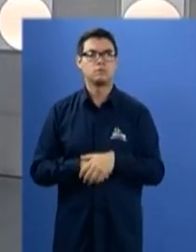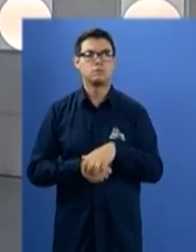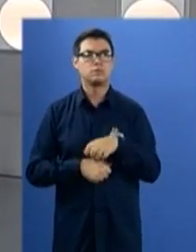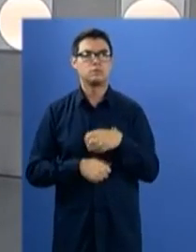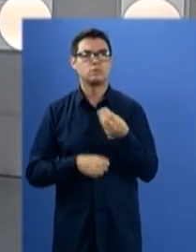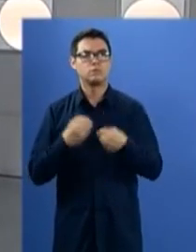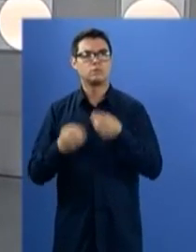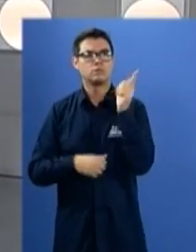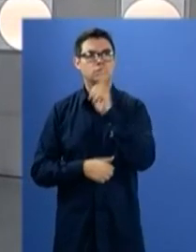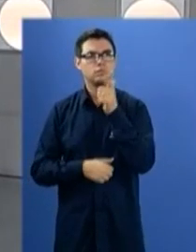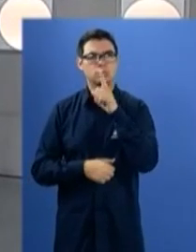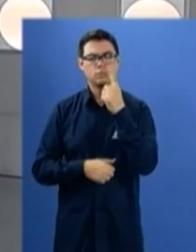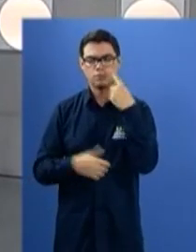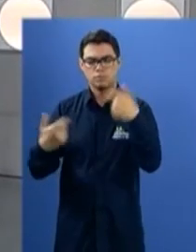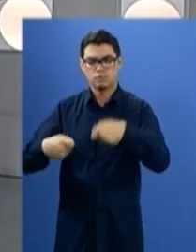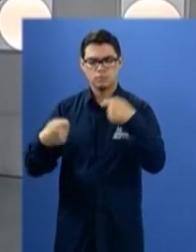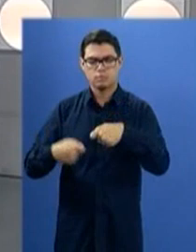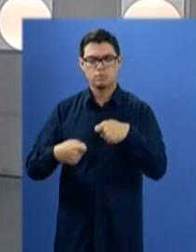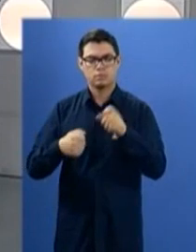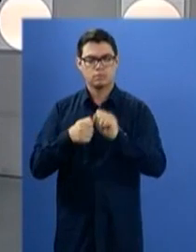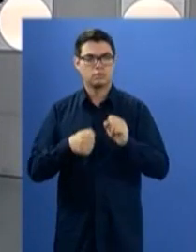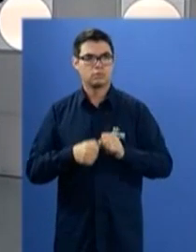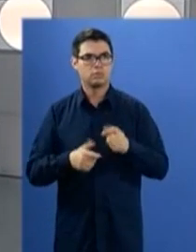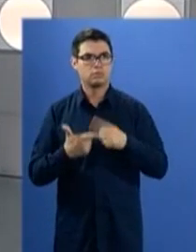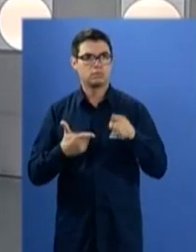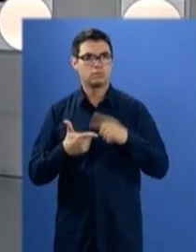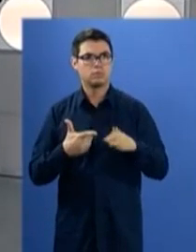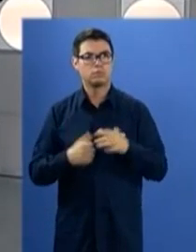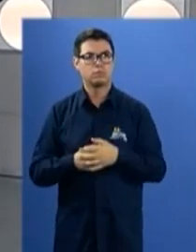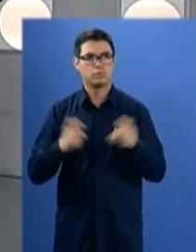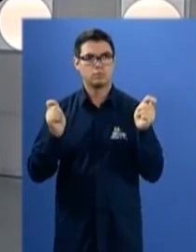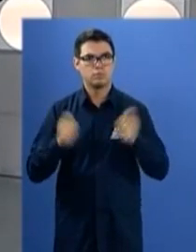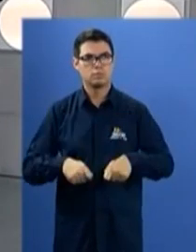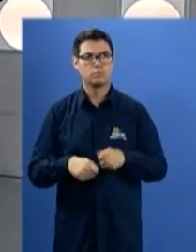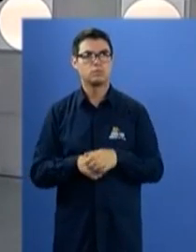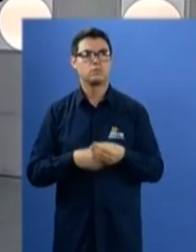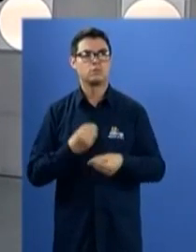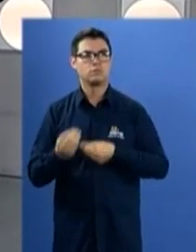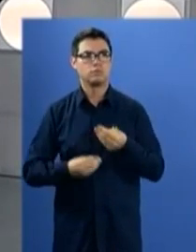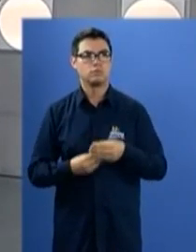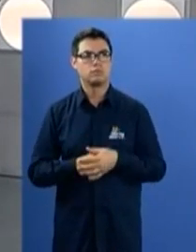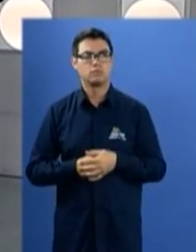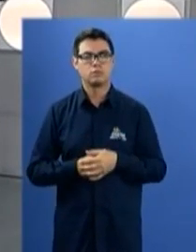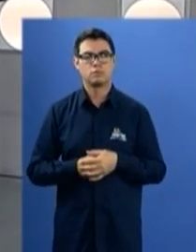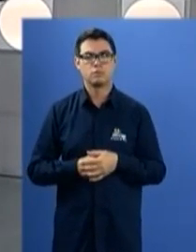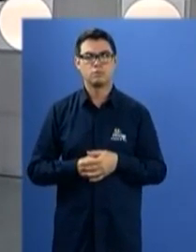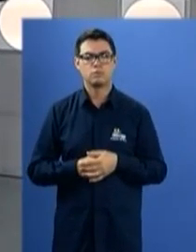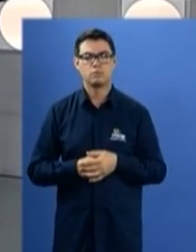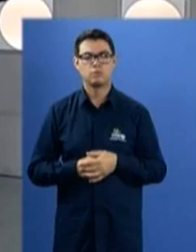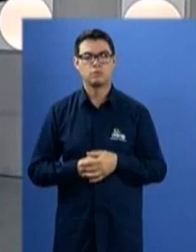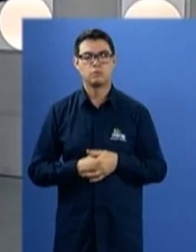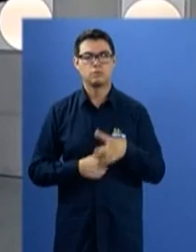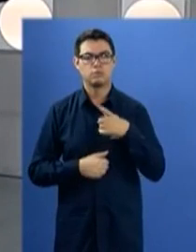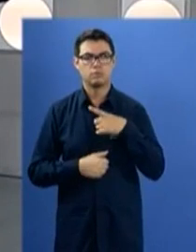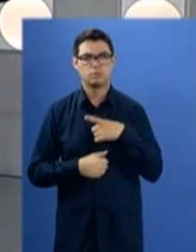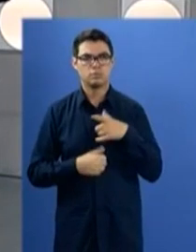ela atende às necessidades de tolerância? Qual que é a capacidade dessa máquina? Né? Será que ela atende a